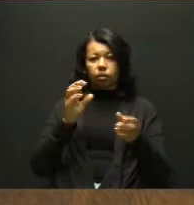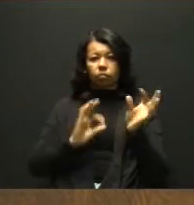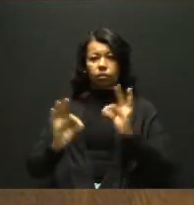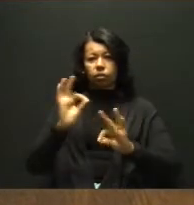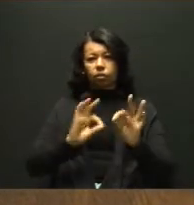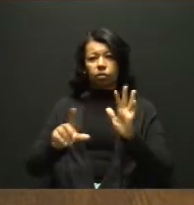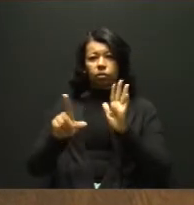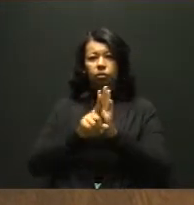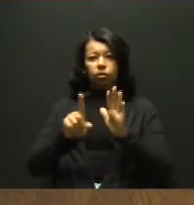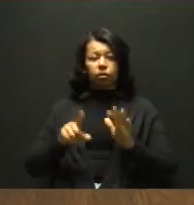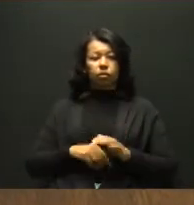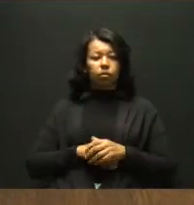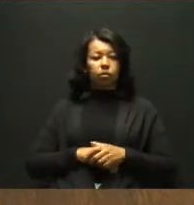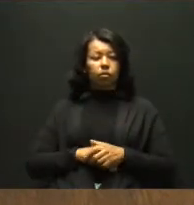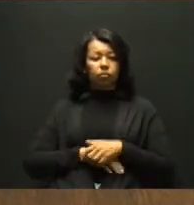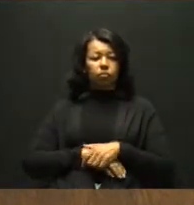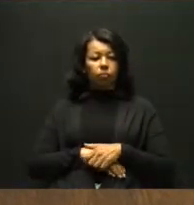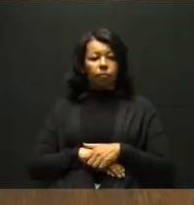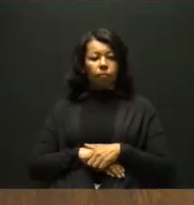projeto de lei